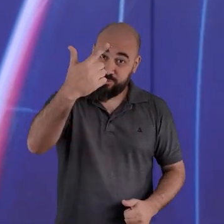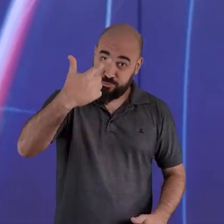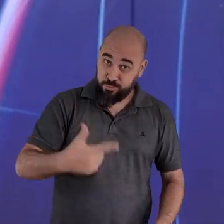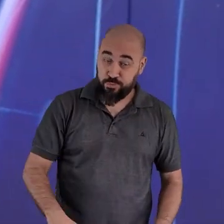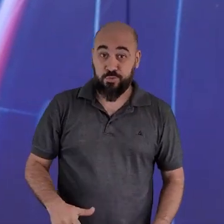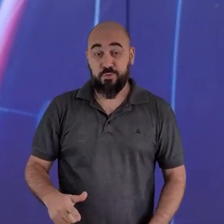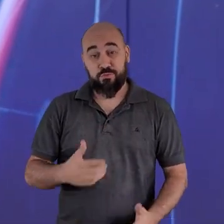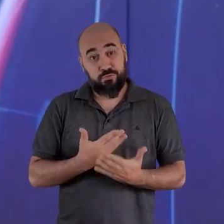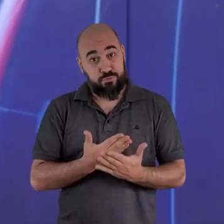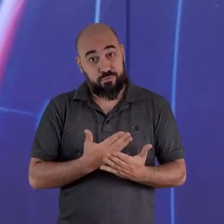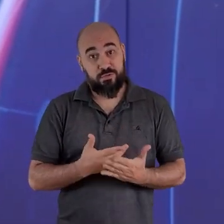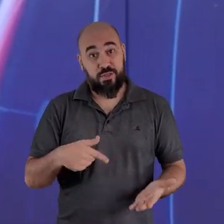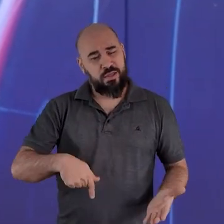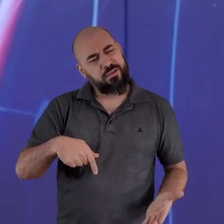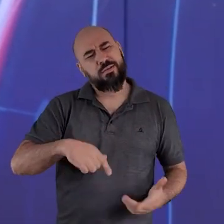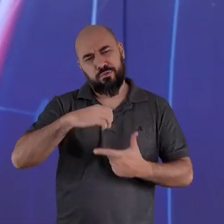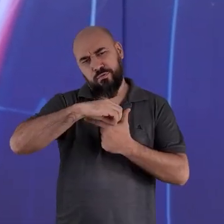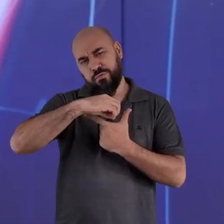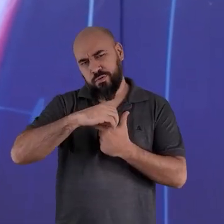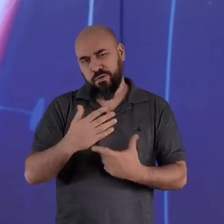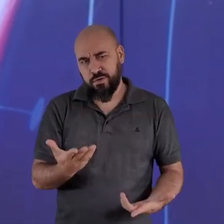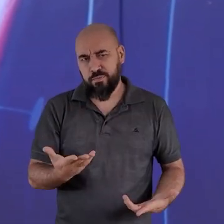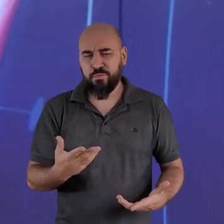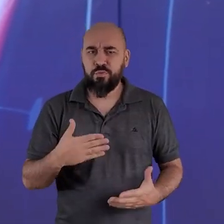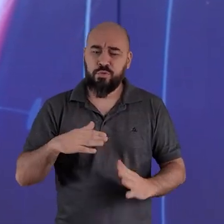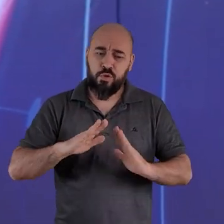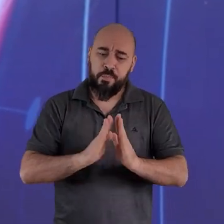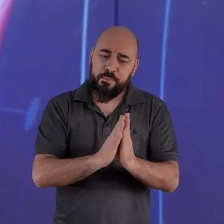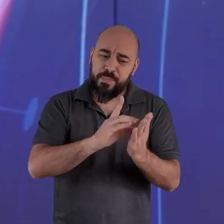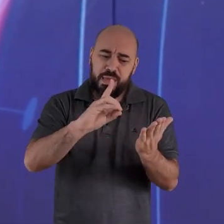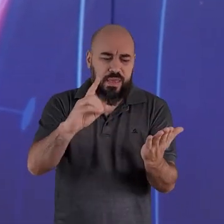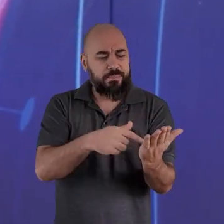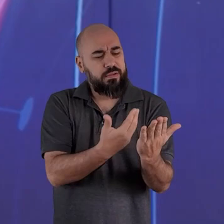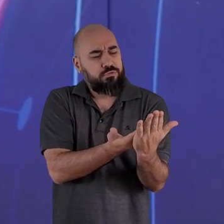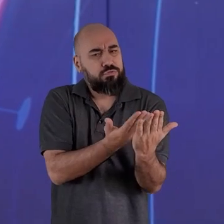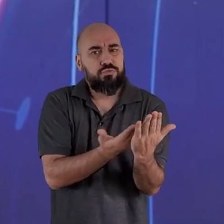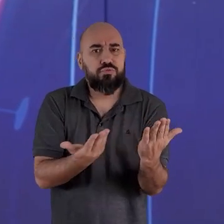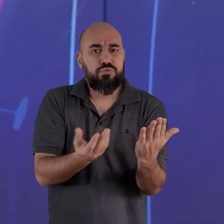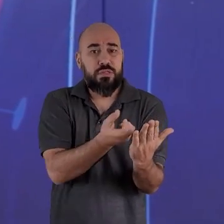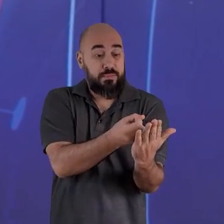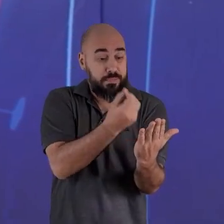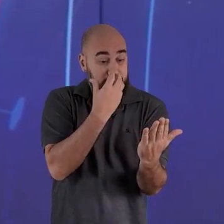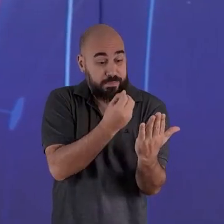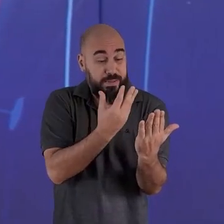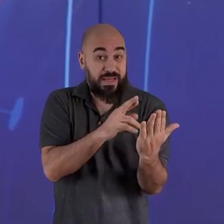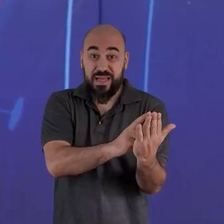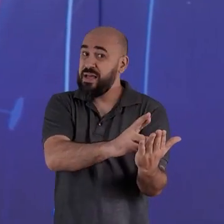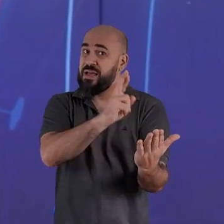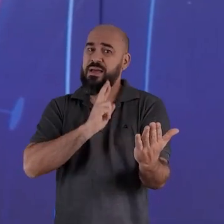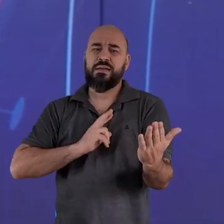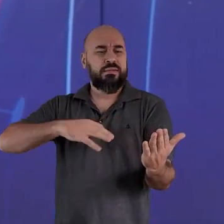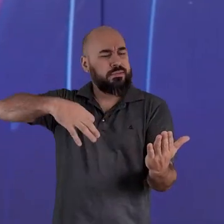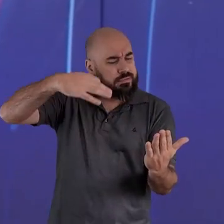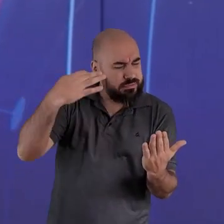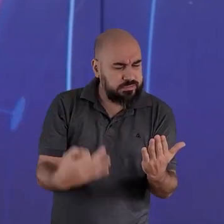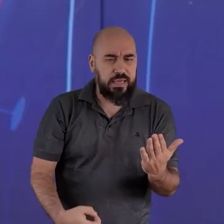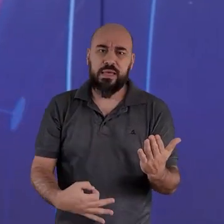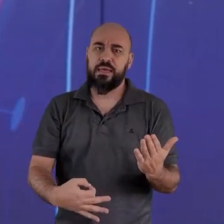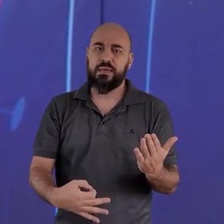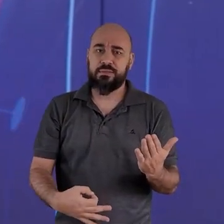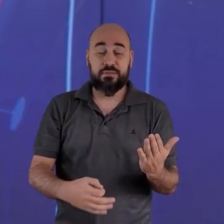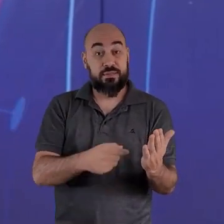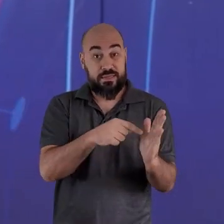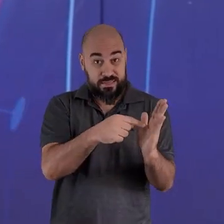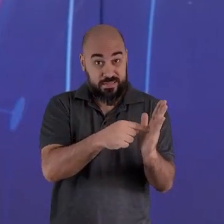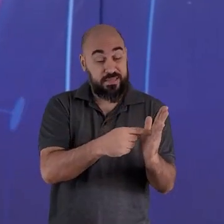uma vez aqui na nossa casa, a TV Novo Tempo, onde abrimos a palavra do Senhor, essa palavra que jamais volta vazia,